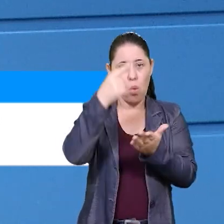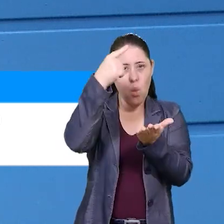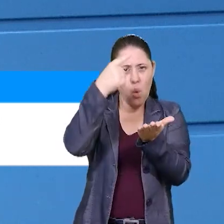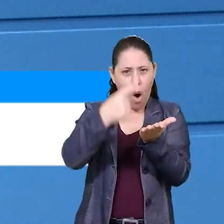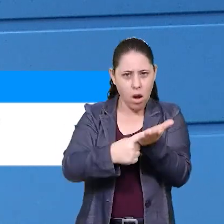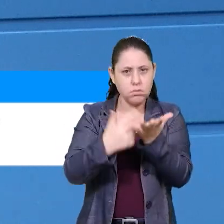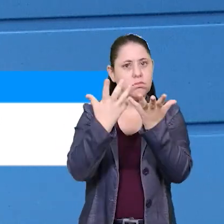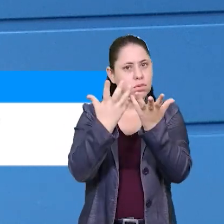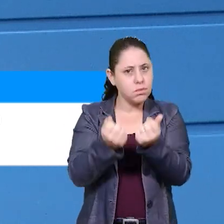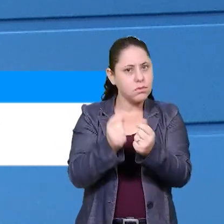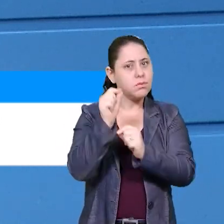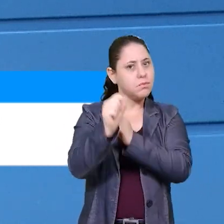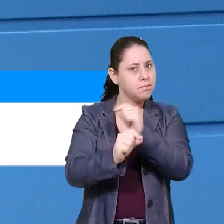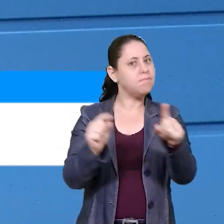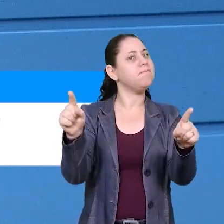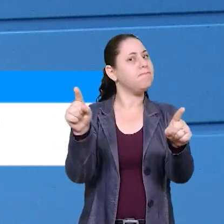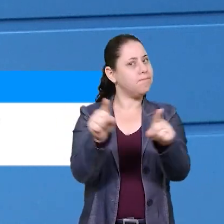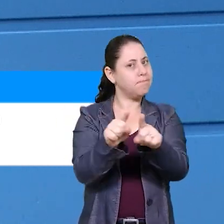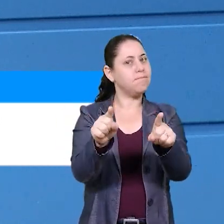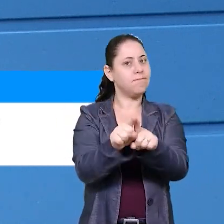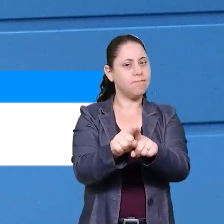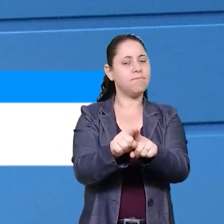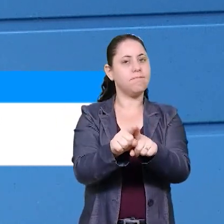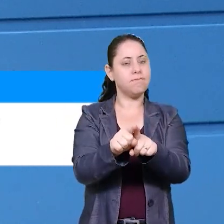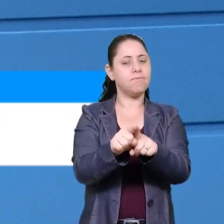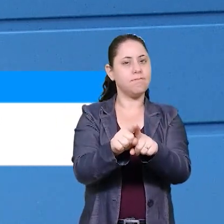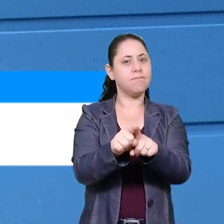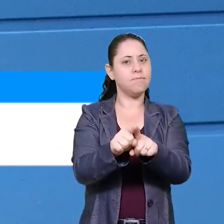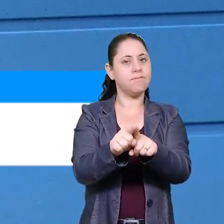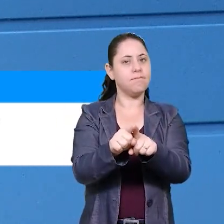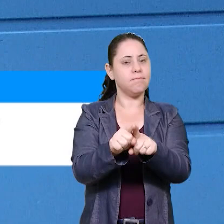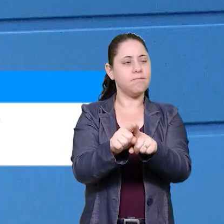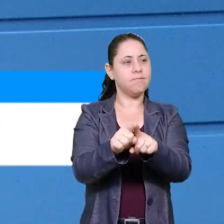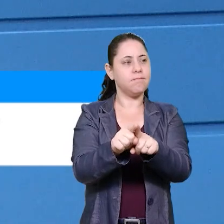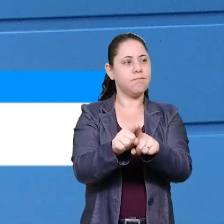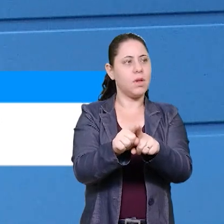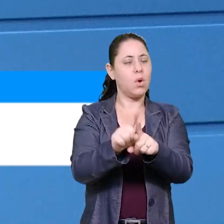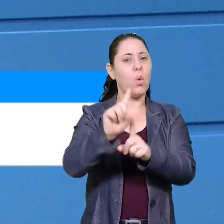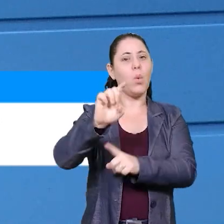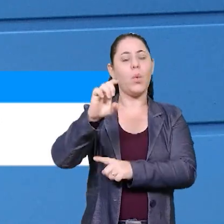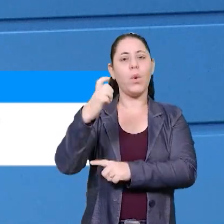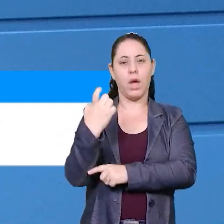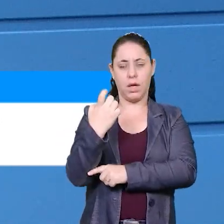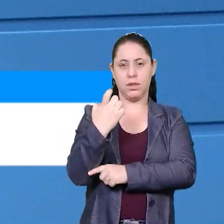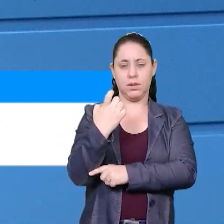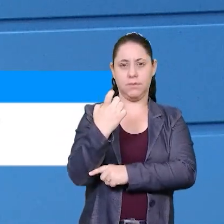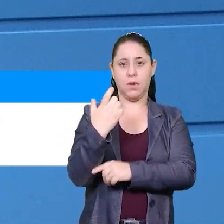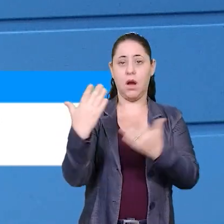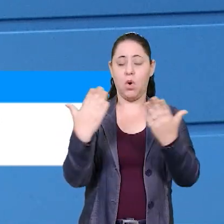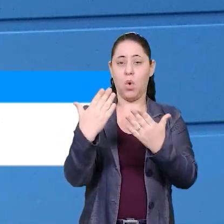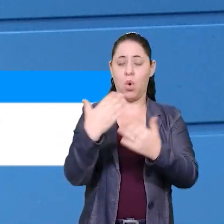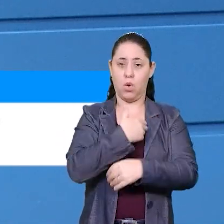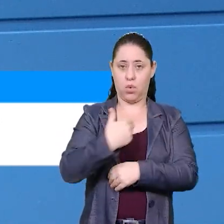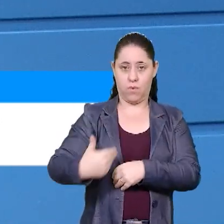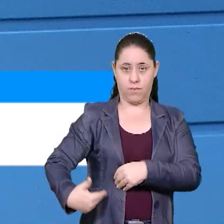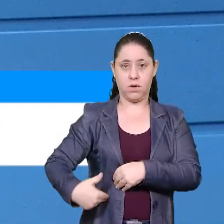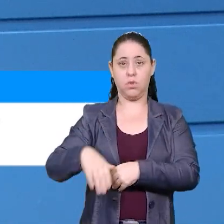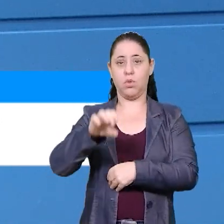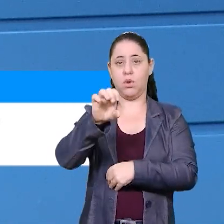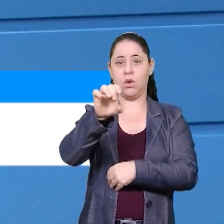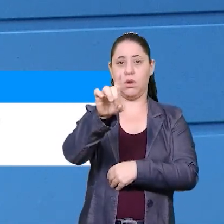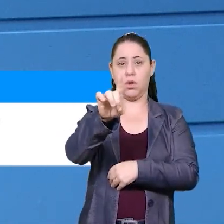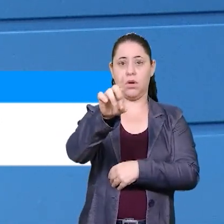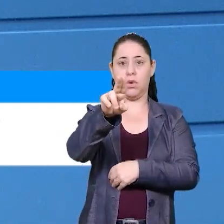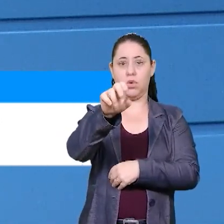Estado assumiu um compromisso, e, inclusive, o ex-candidato e agora governador eleito,